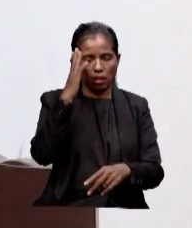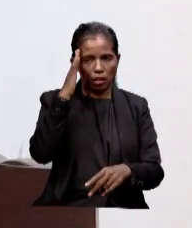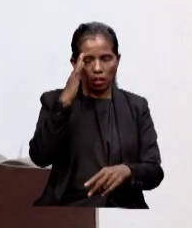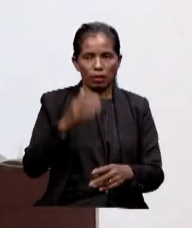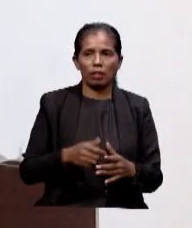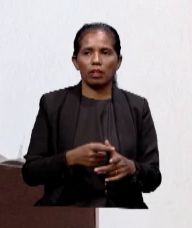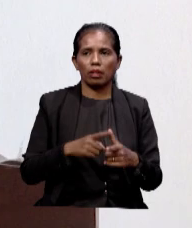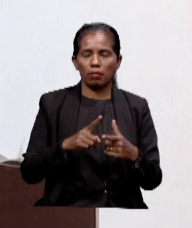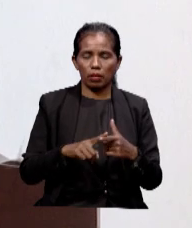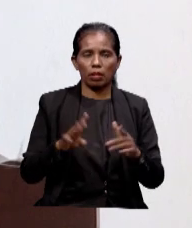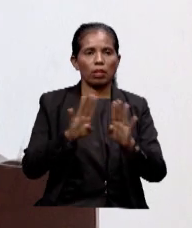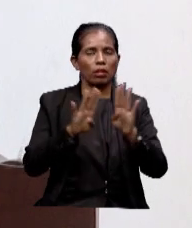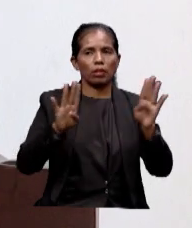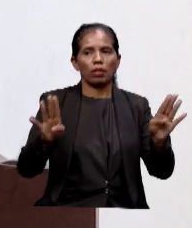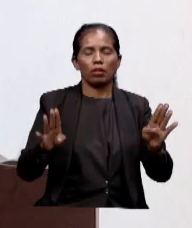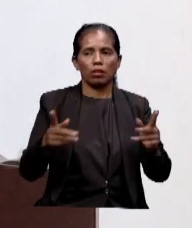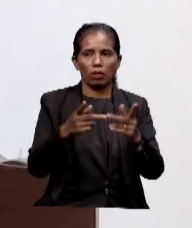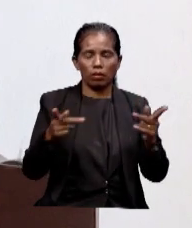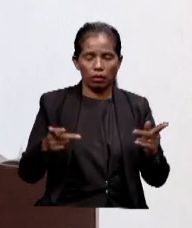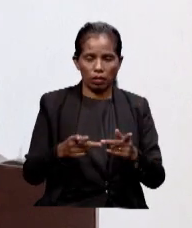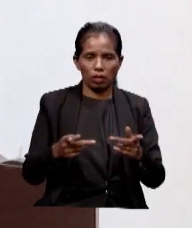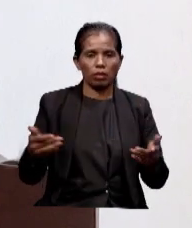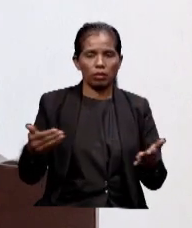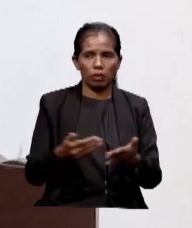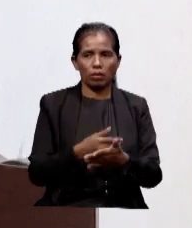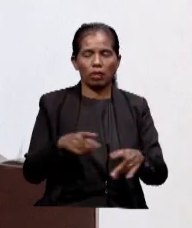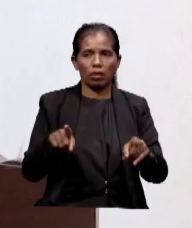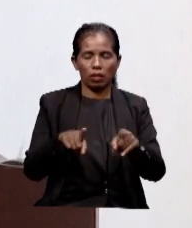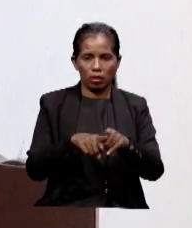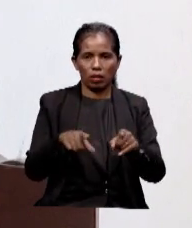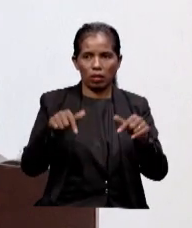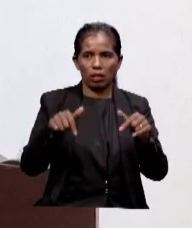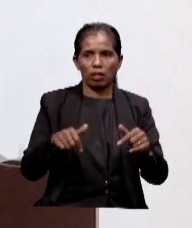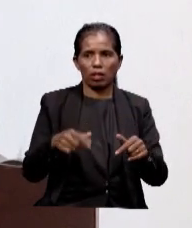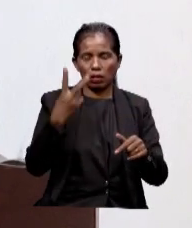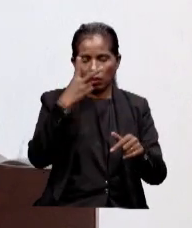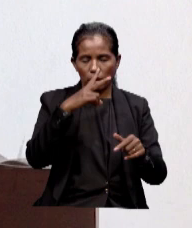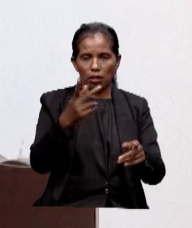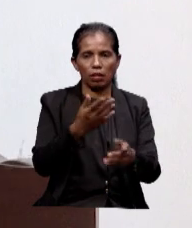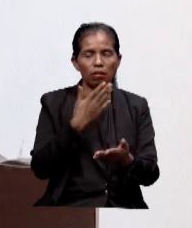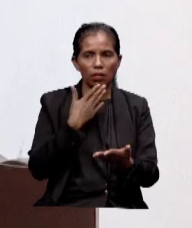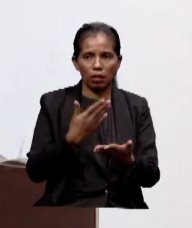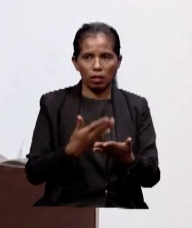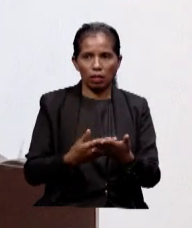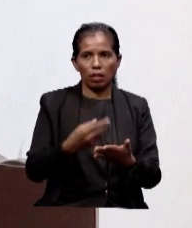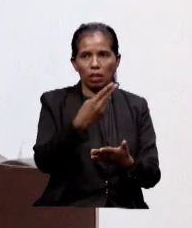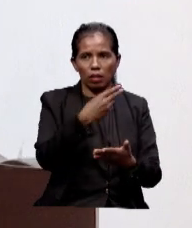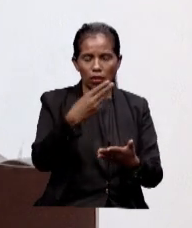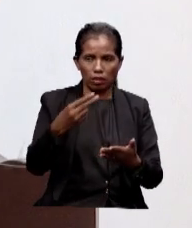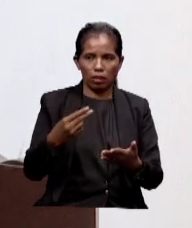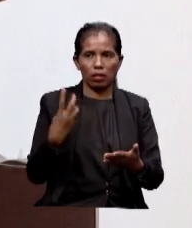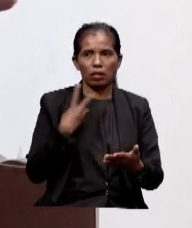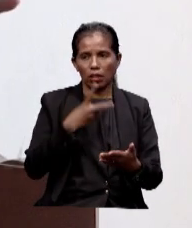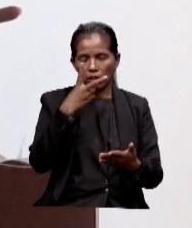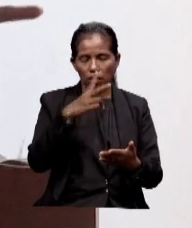Ia tomos lo que tan balu centro votação fom, a nessa dau. A tua rede dia se a rede tobe, Indonésia ninha, kita hari di